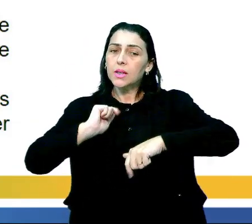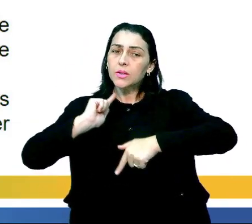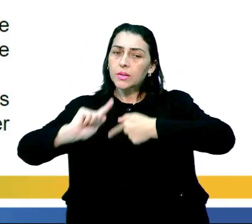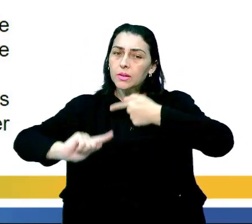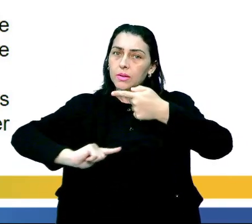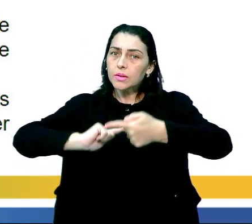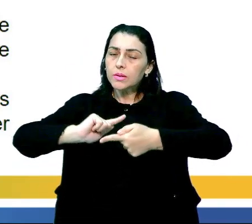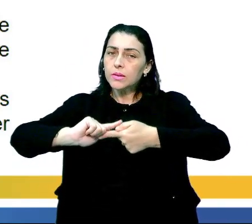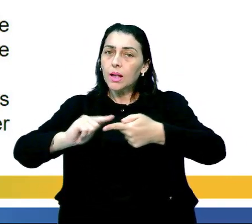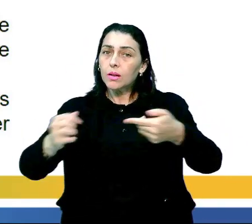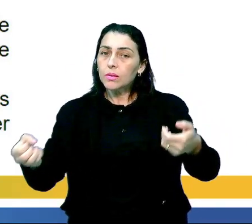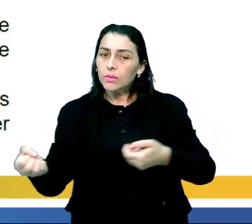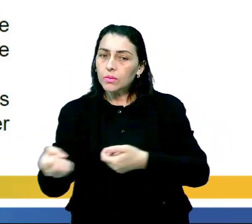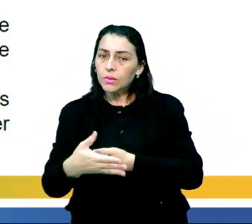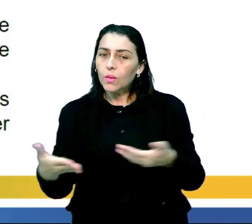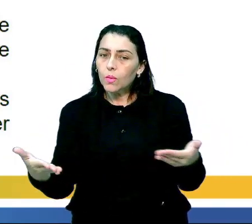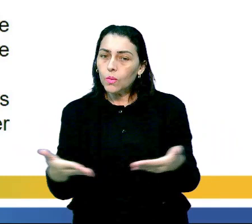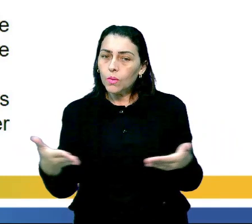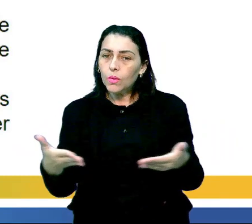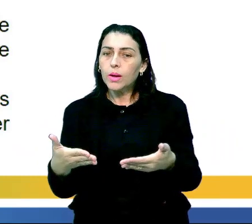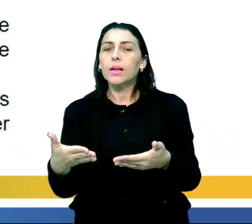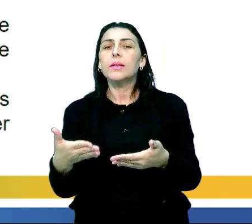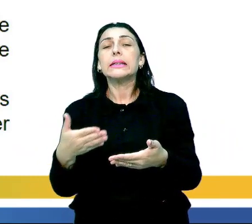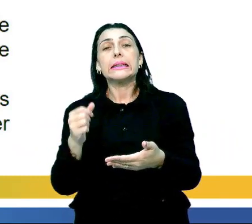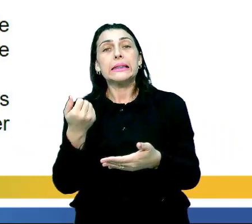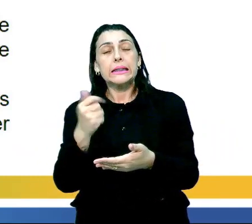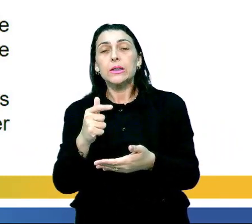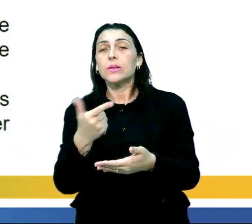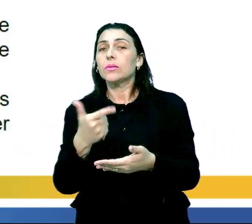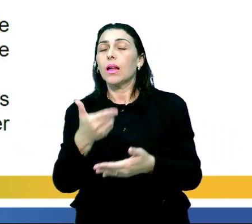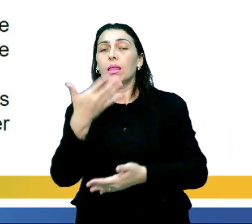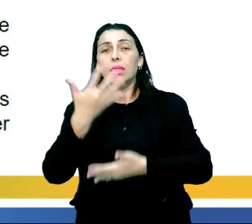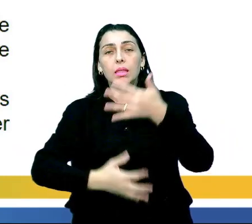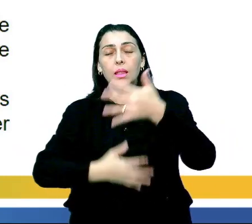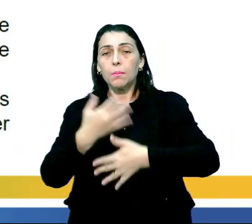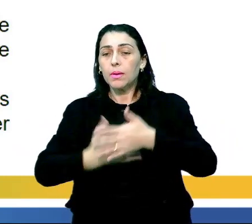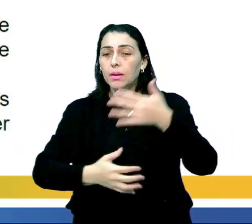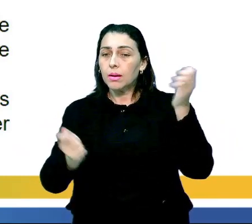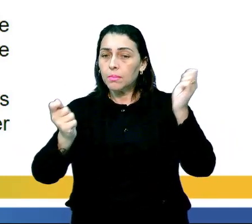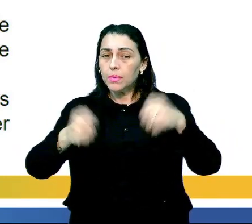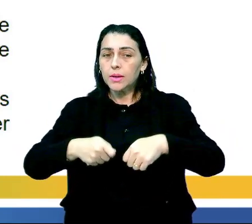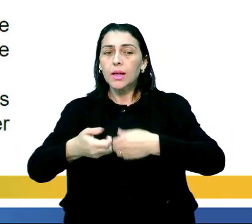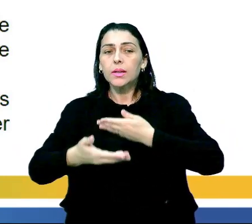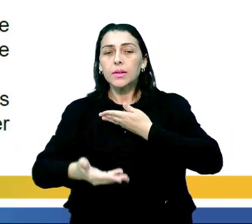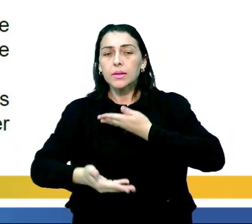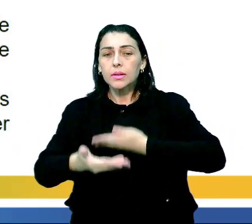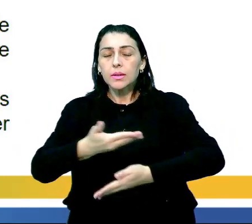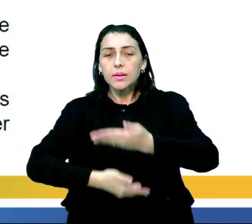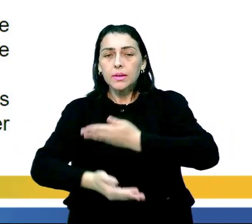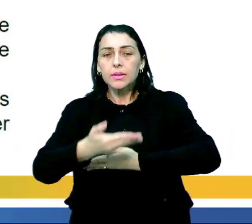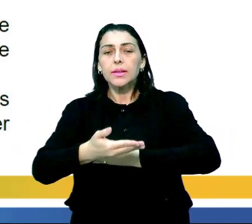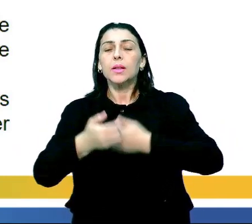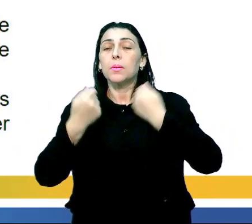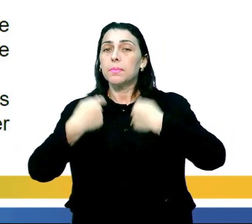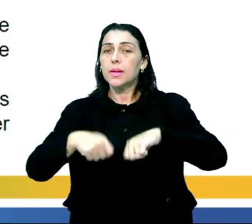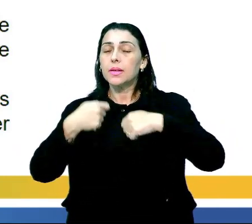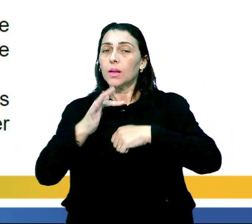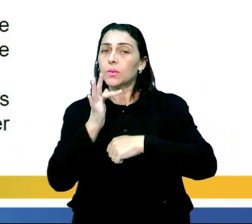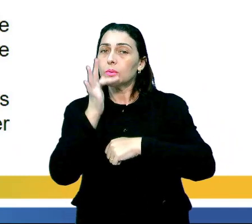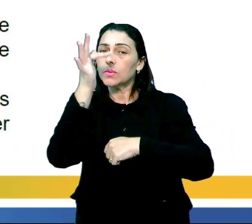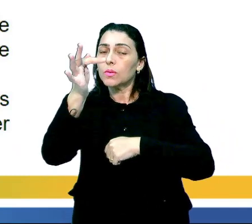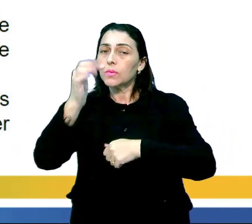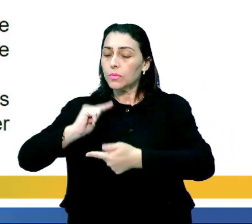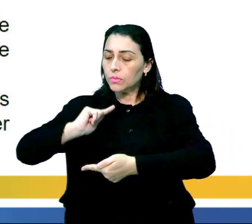as necessidades da geração atual, sem comprometer a capacidade de atender às necessidades das